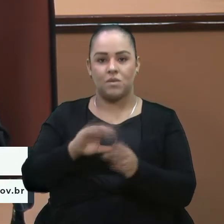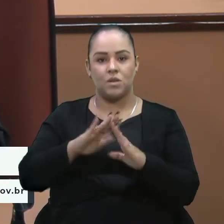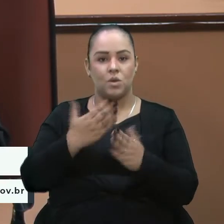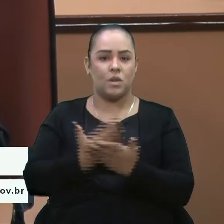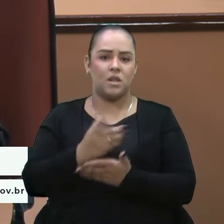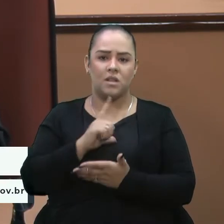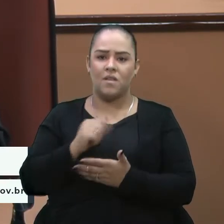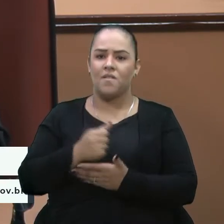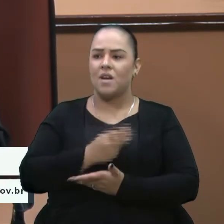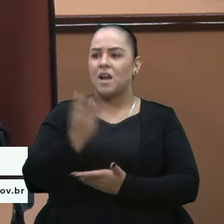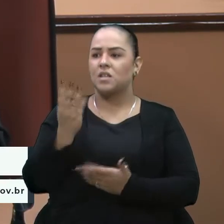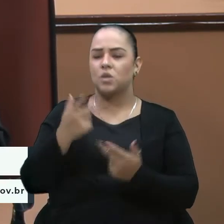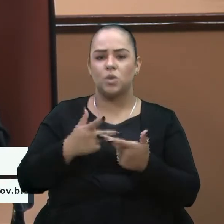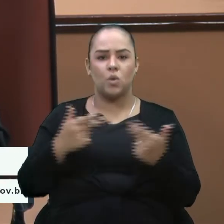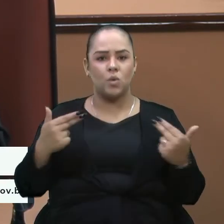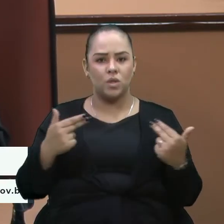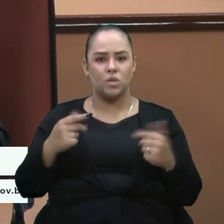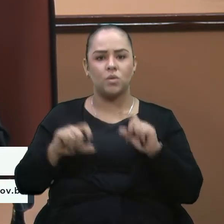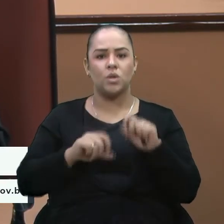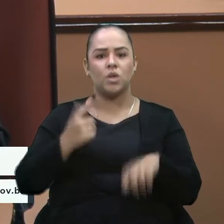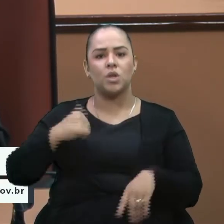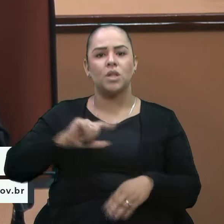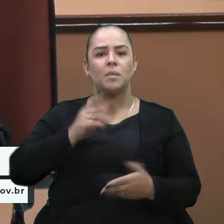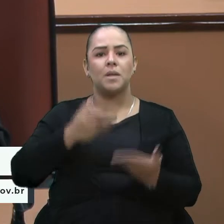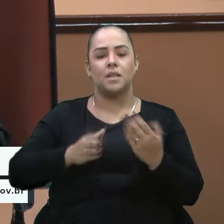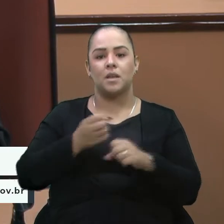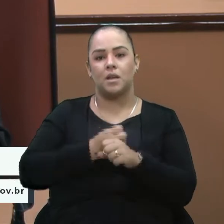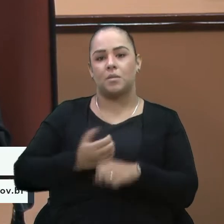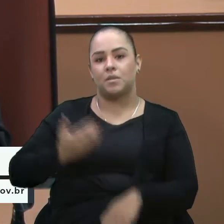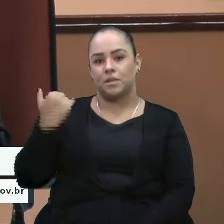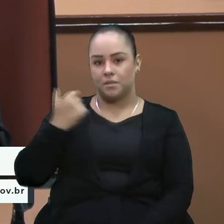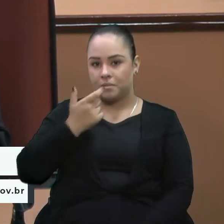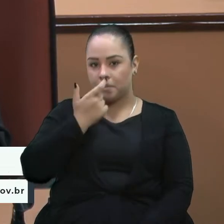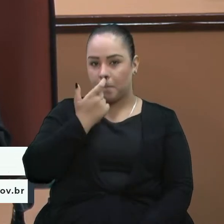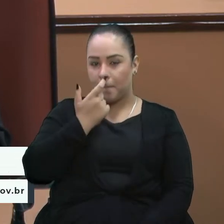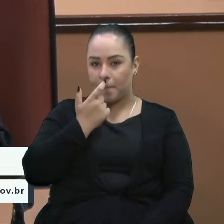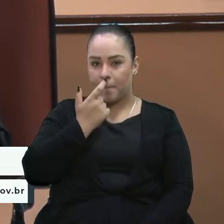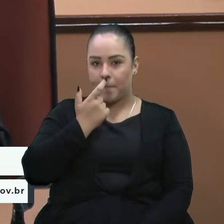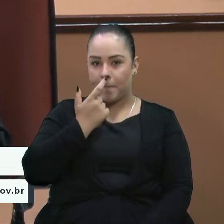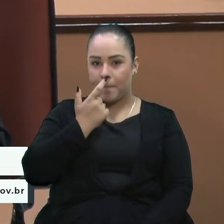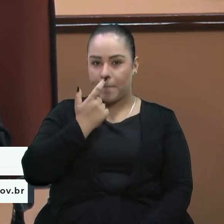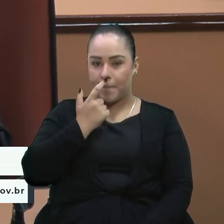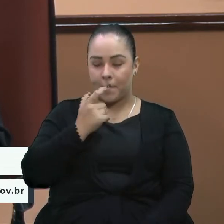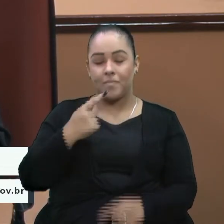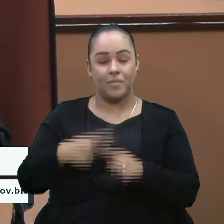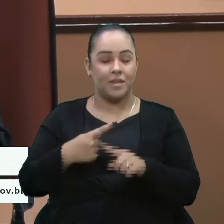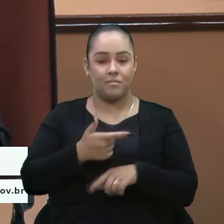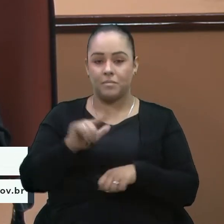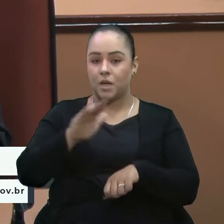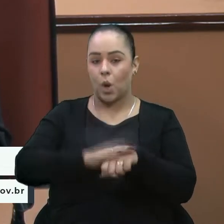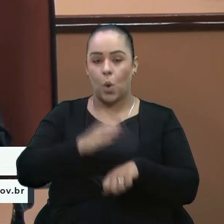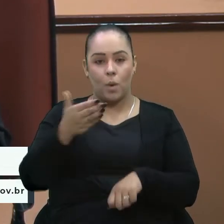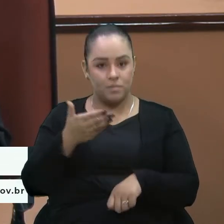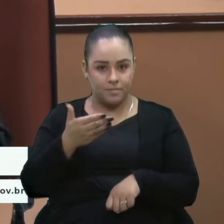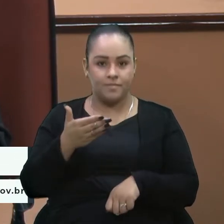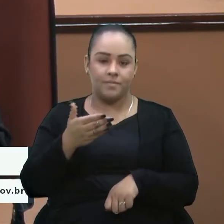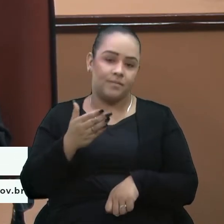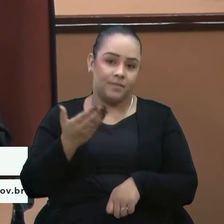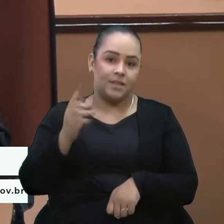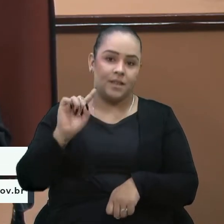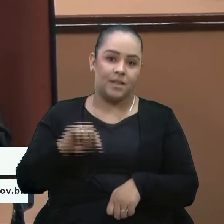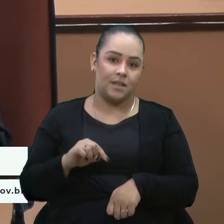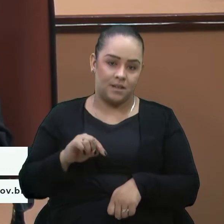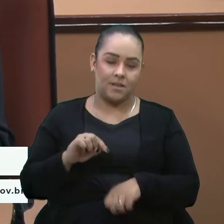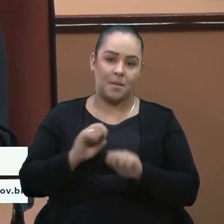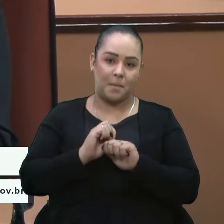relatos, né, do que nós perdemos o ano passado, infelizmente. Motivo, culpa não tem, né, que não seja a da